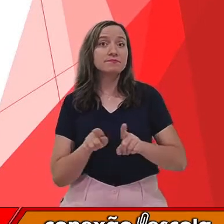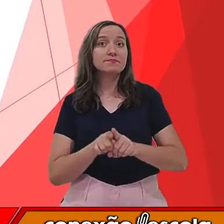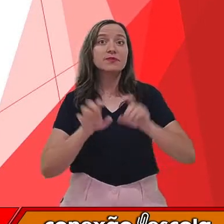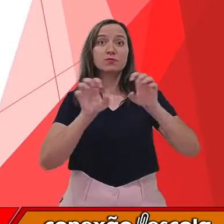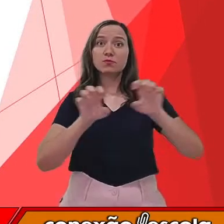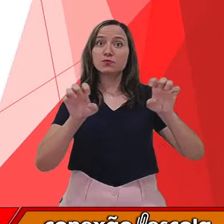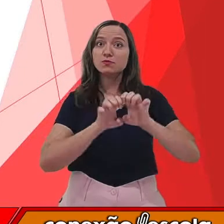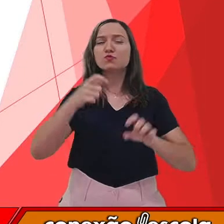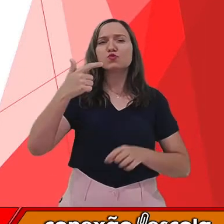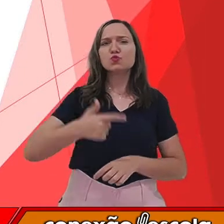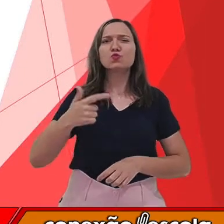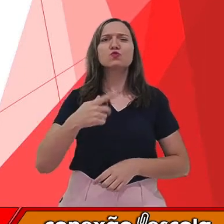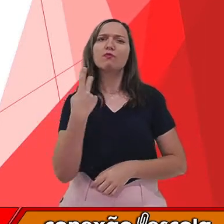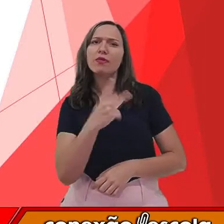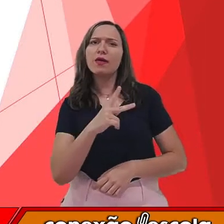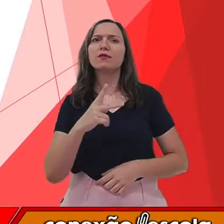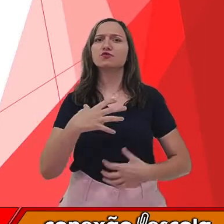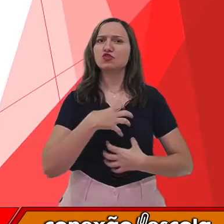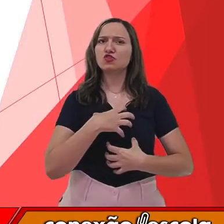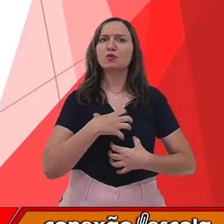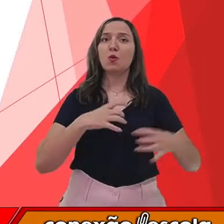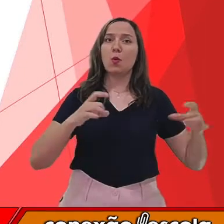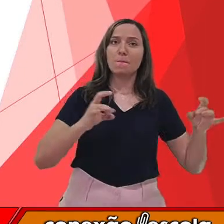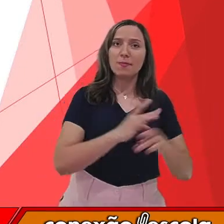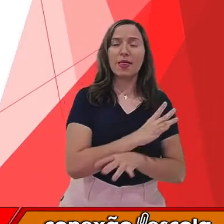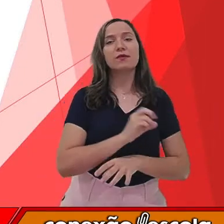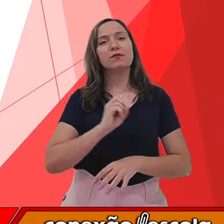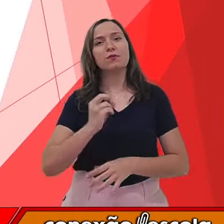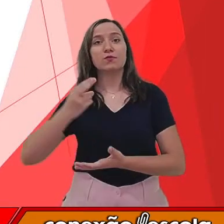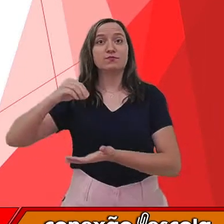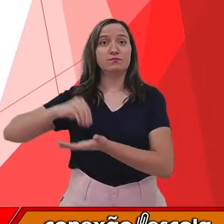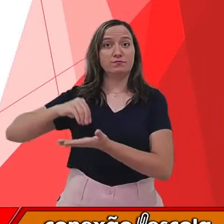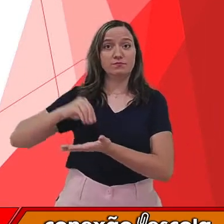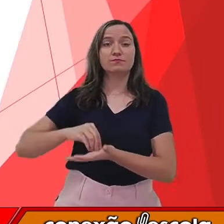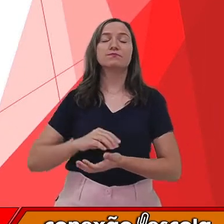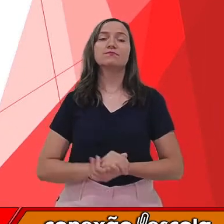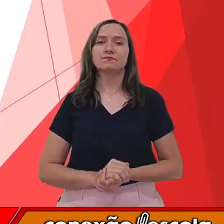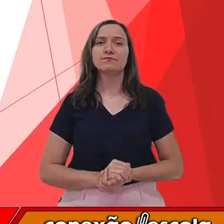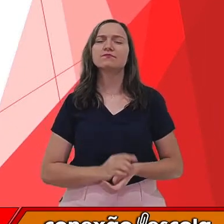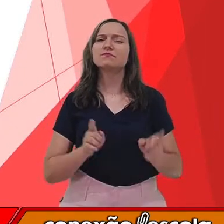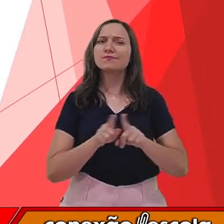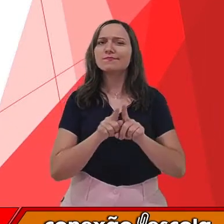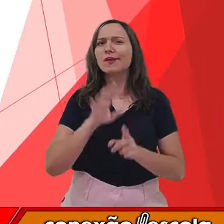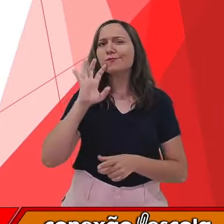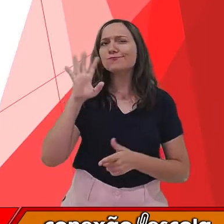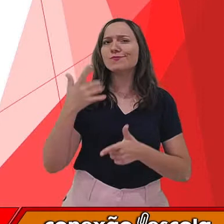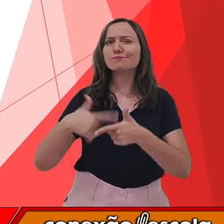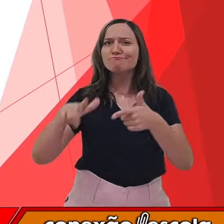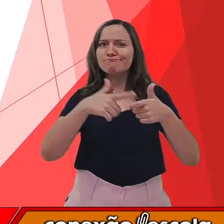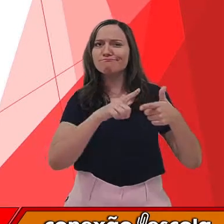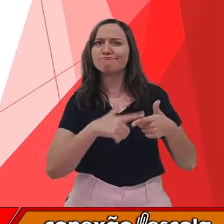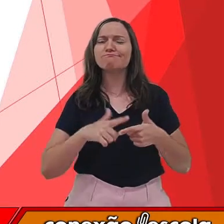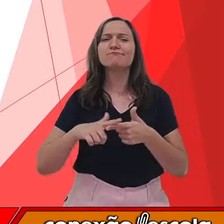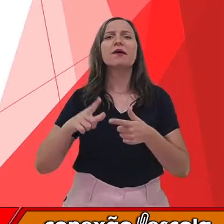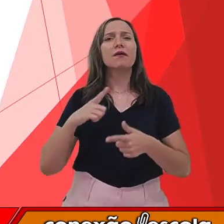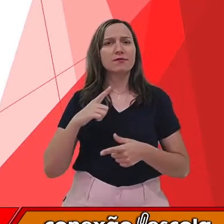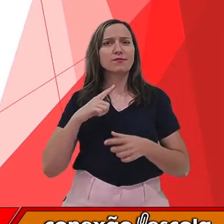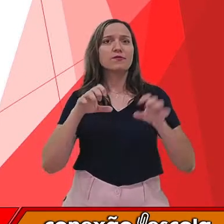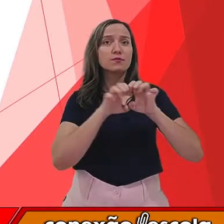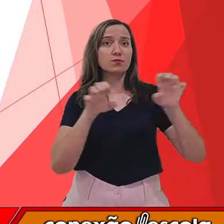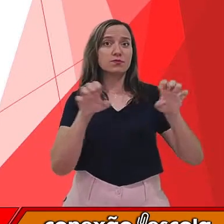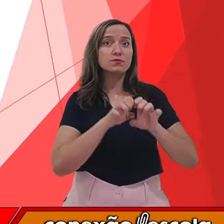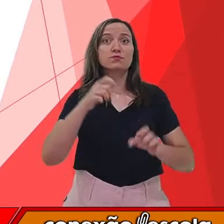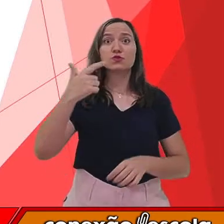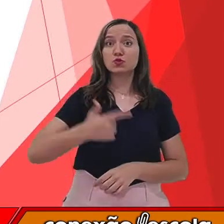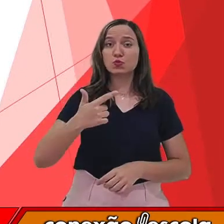equações do segundo grau nas suas formas completas e incompletas vamos resolver situações problemas envolvendo as